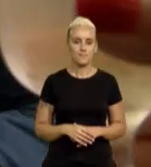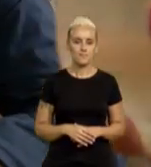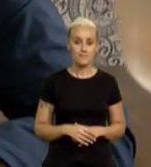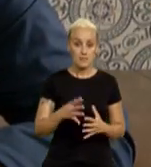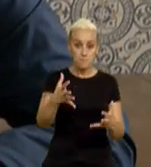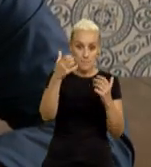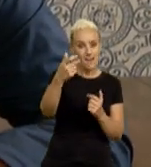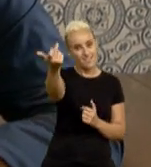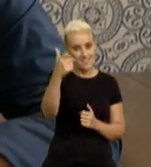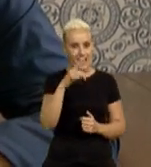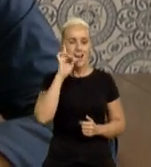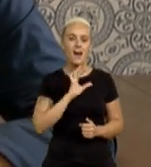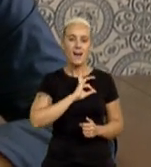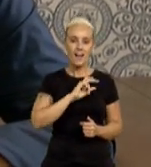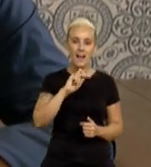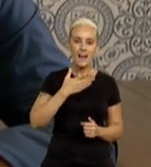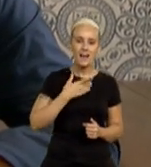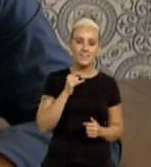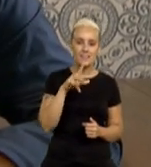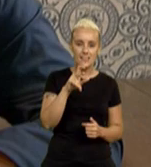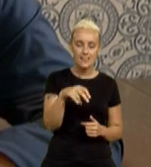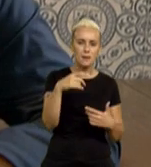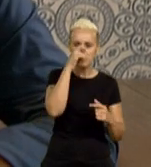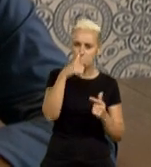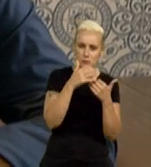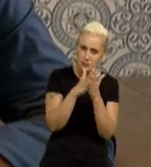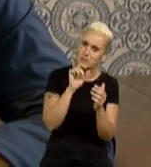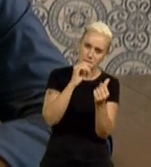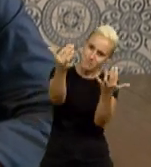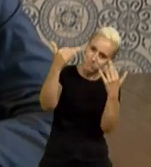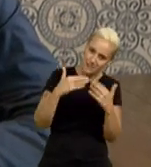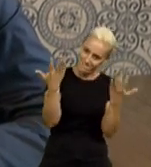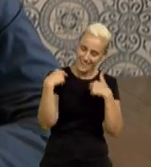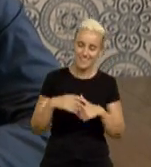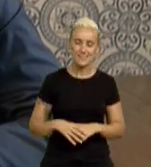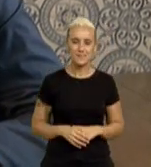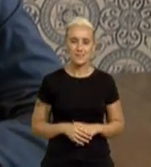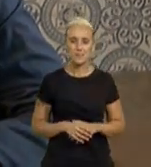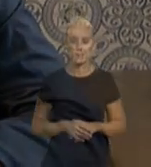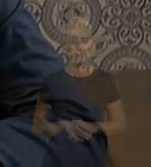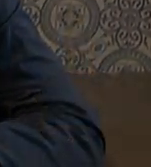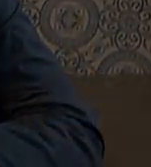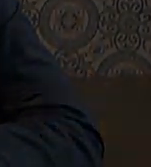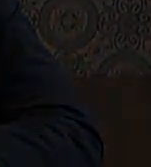Se quiserem, venham aqui com a Dona Adelina, também vocês. Álvaro, vais fazer para as pessoas todas que vieram cá, tá? Ok.